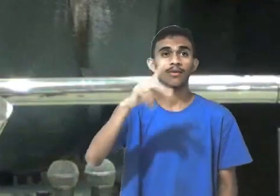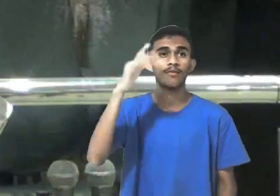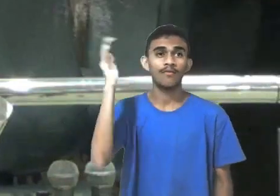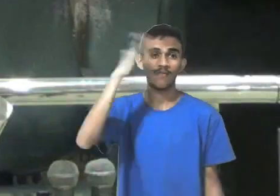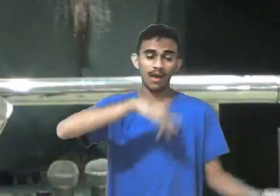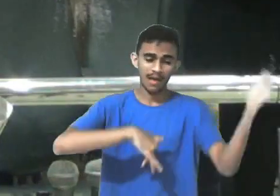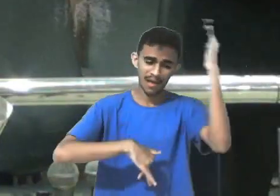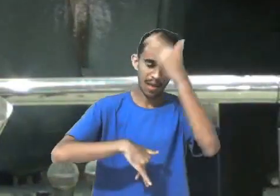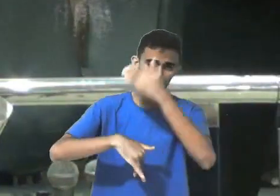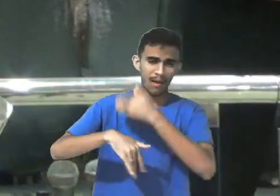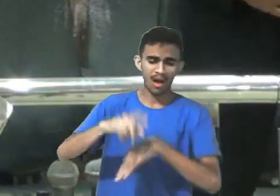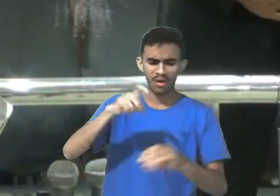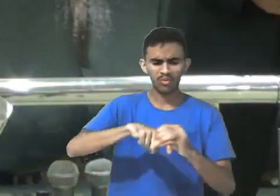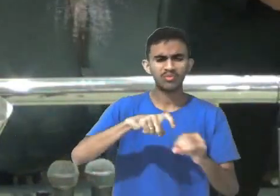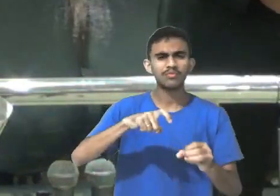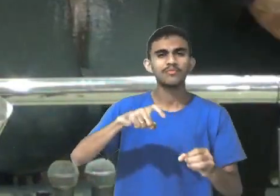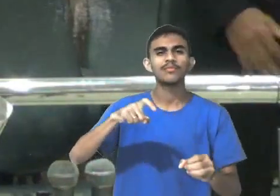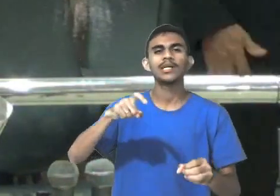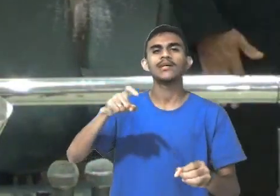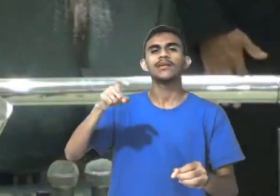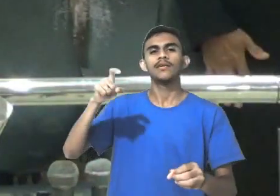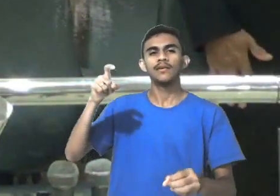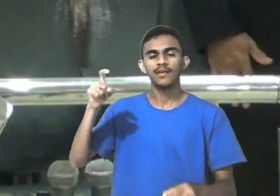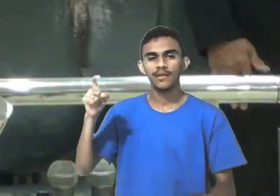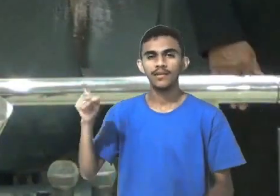vai com fé teu mal